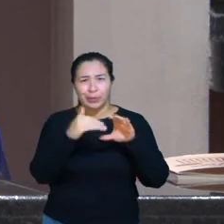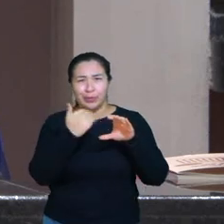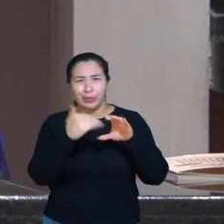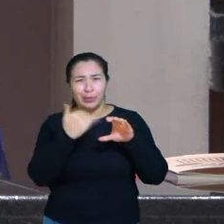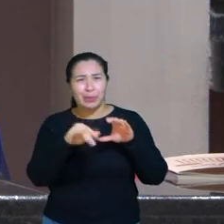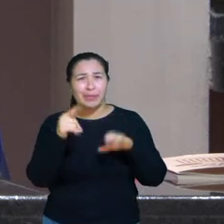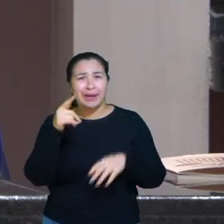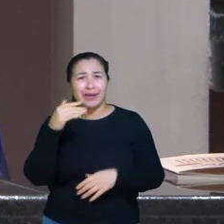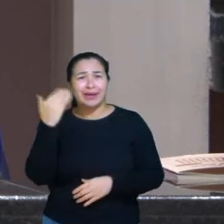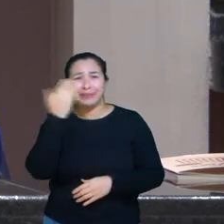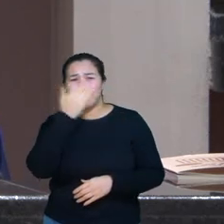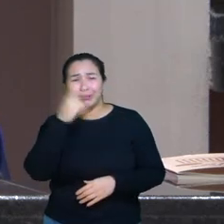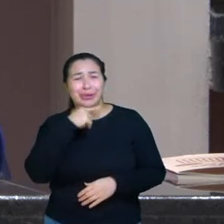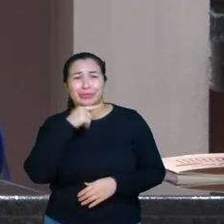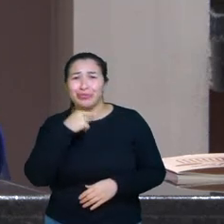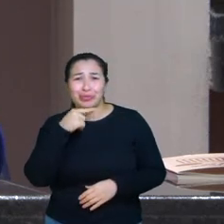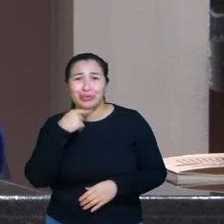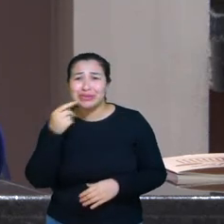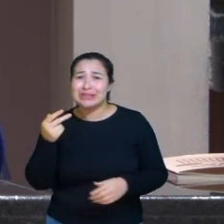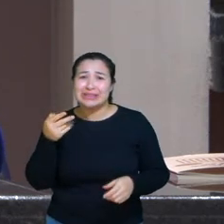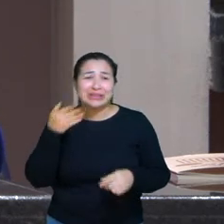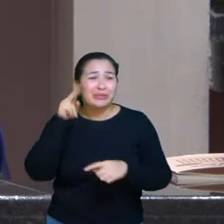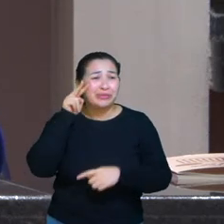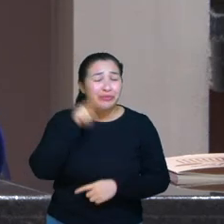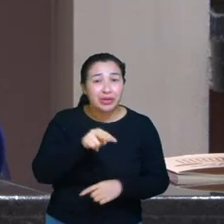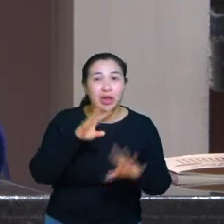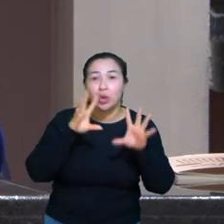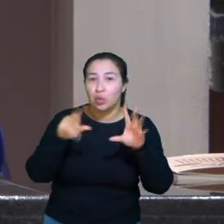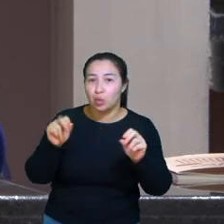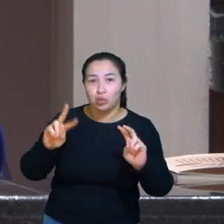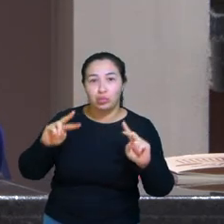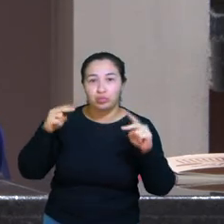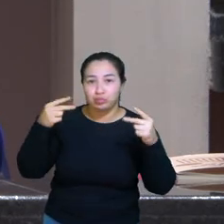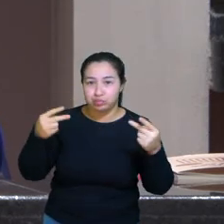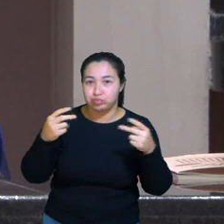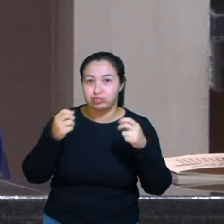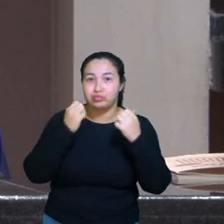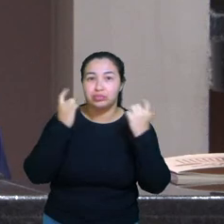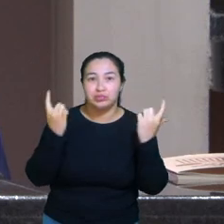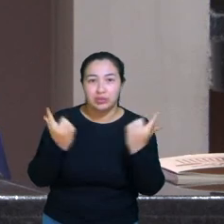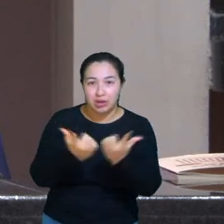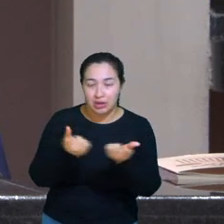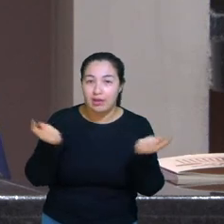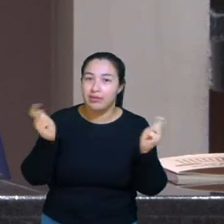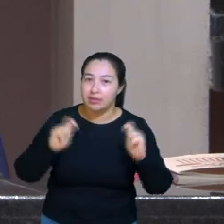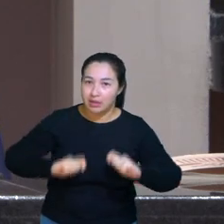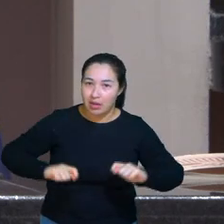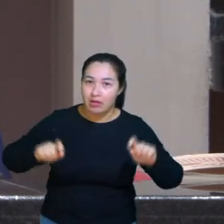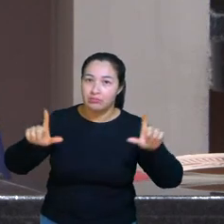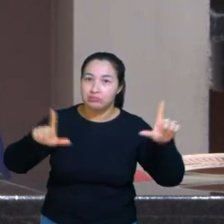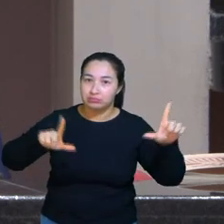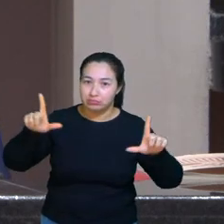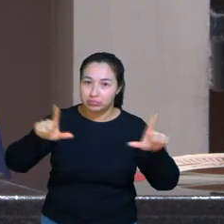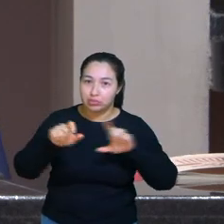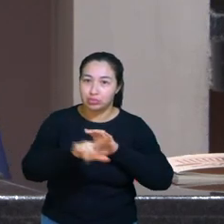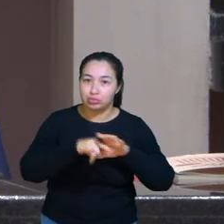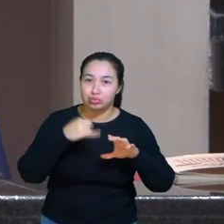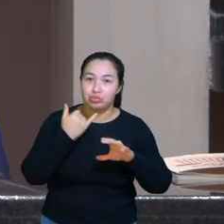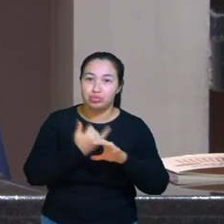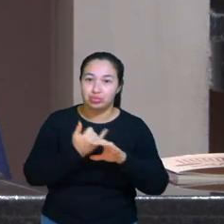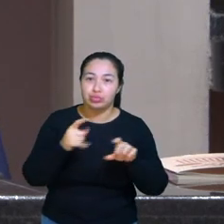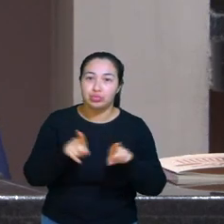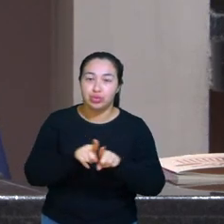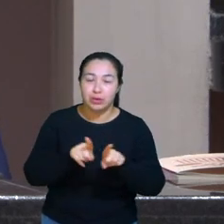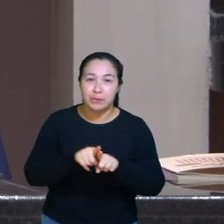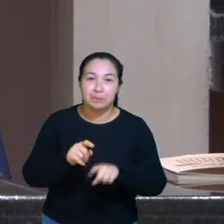não consegui acompanhar tal mesa tudo no no site da lesc Eh toda todas as mesas gravadas e